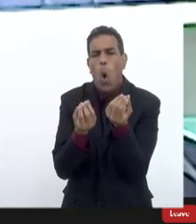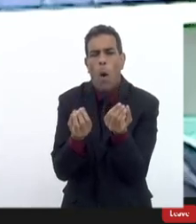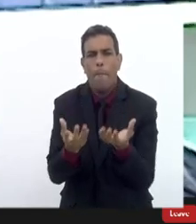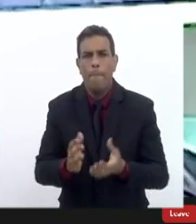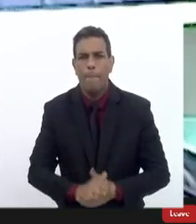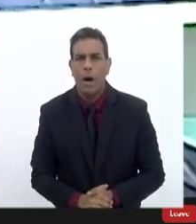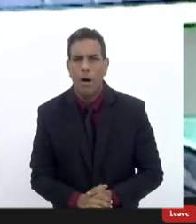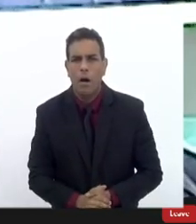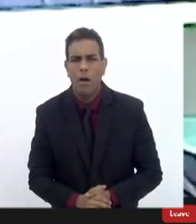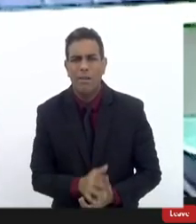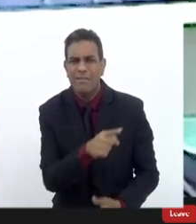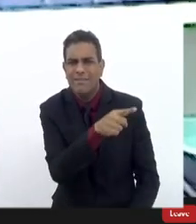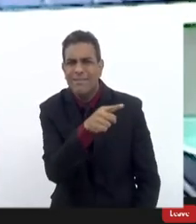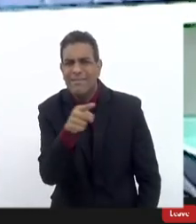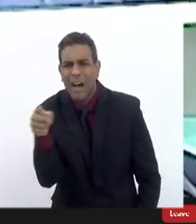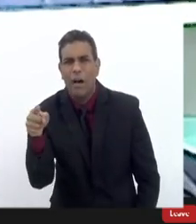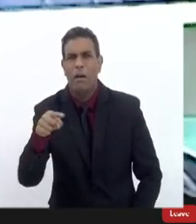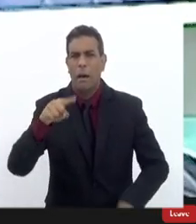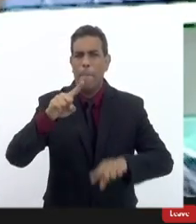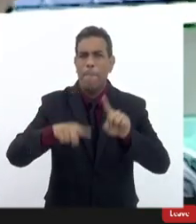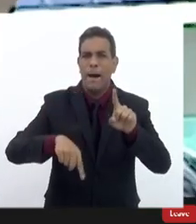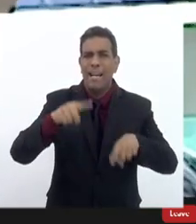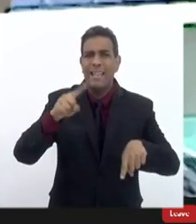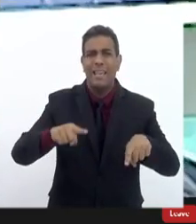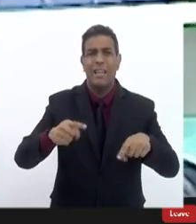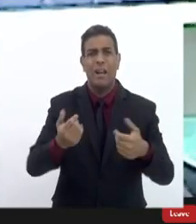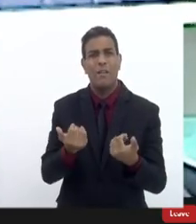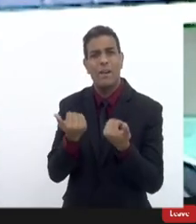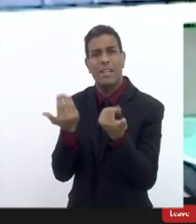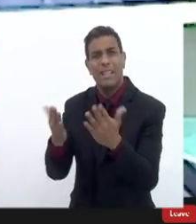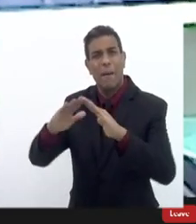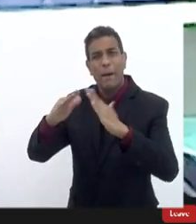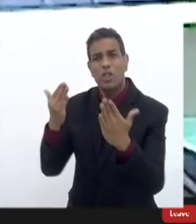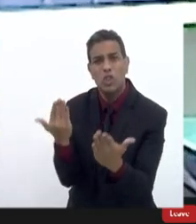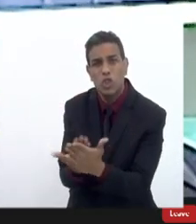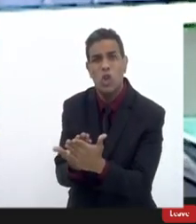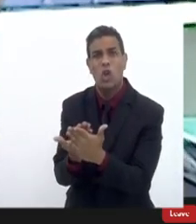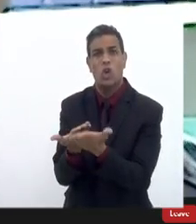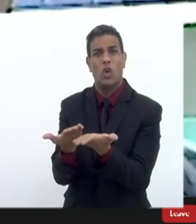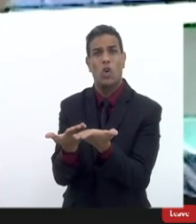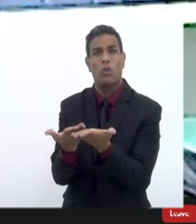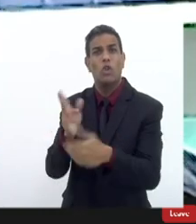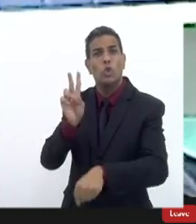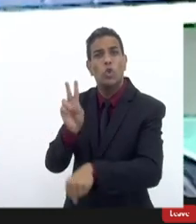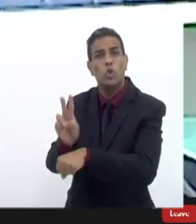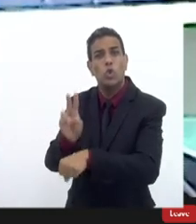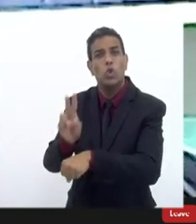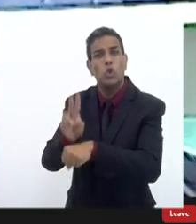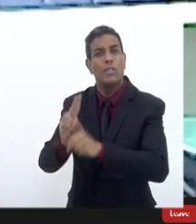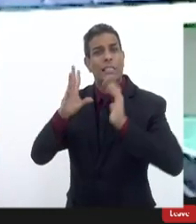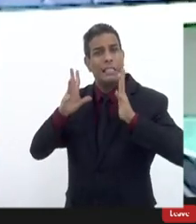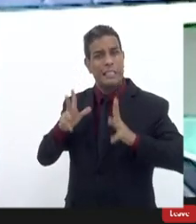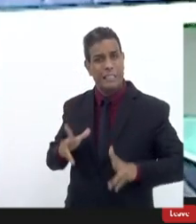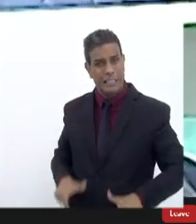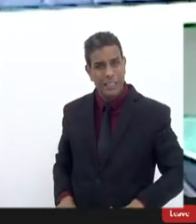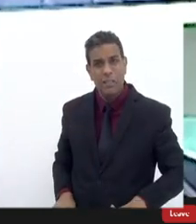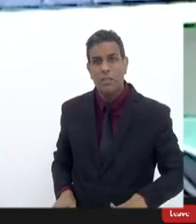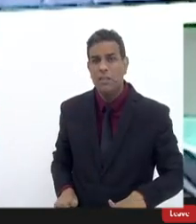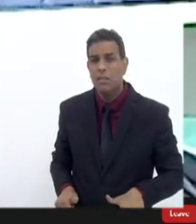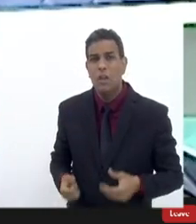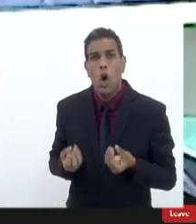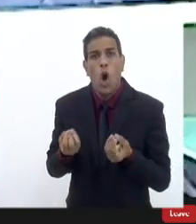Os insumos para as escolas de prevenção à